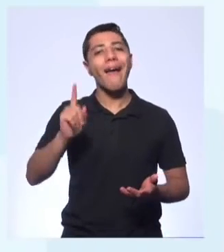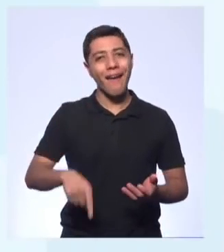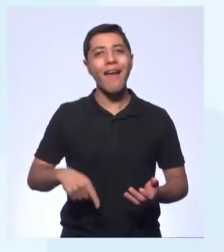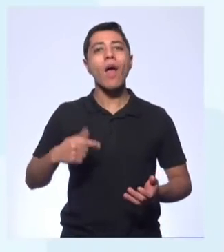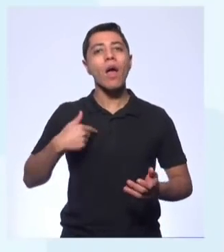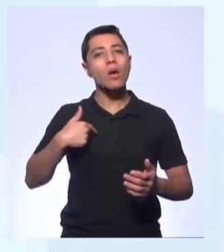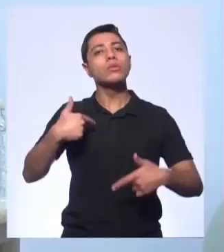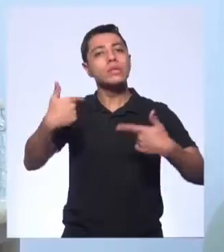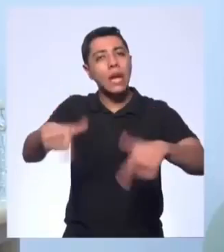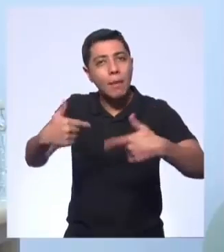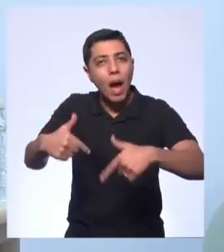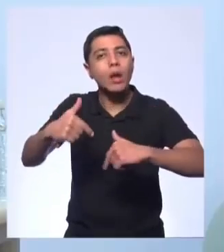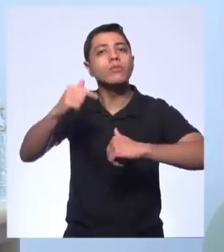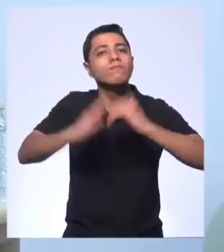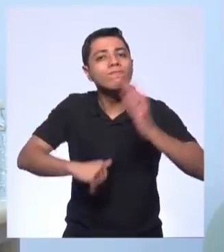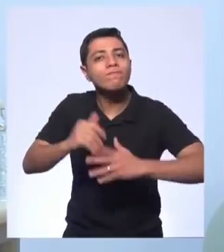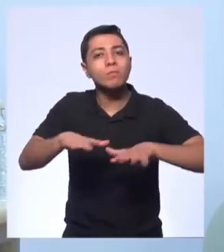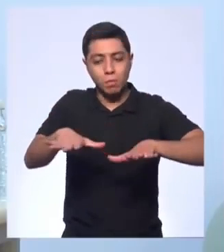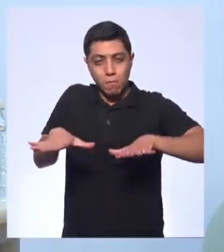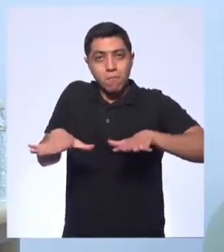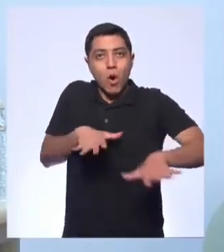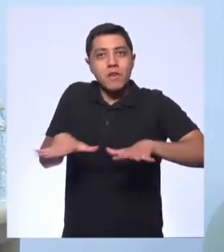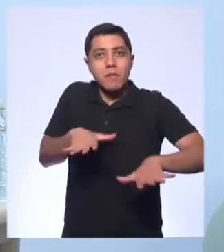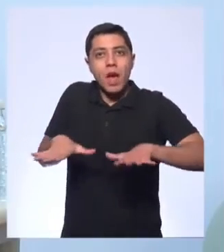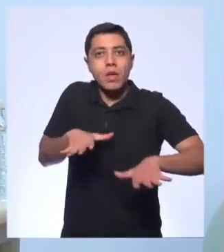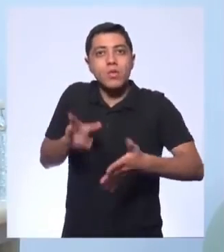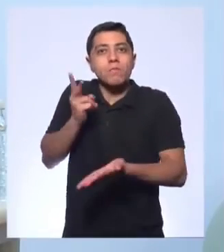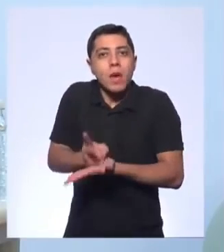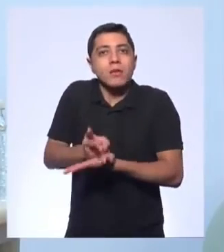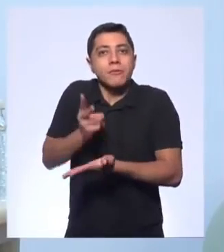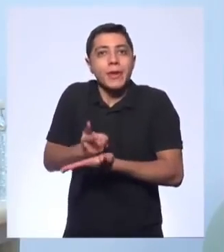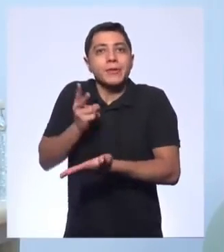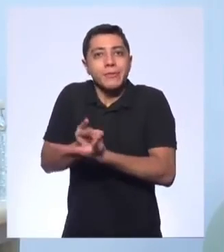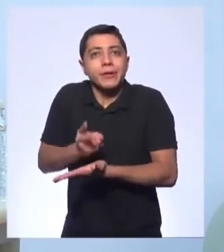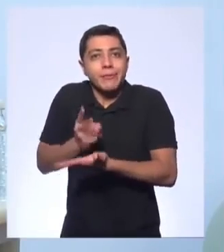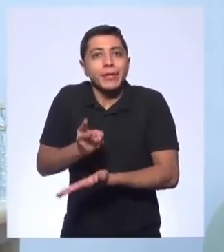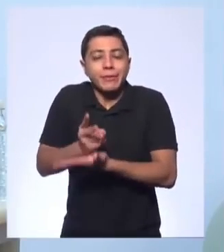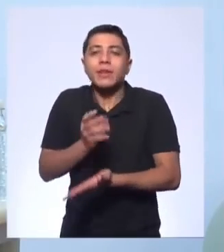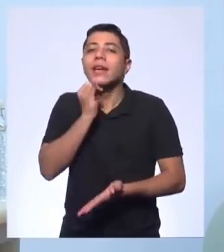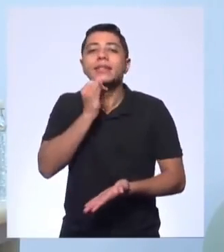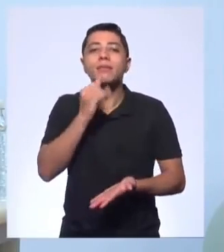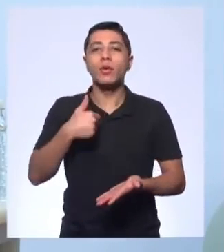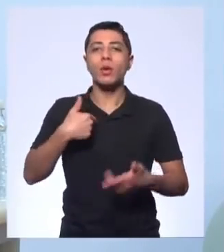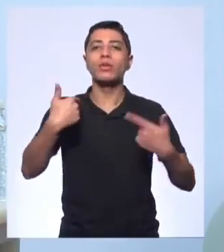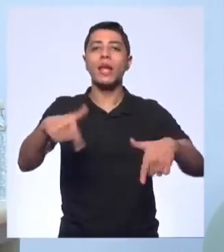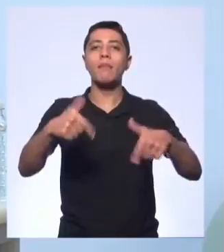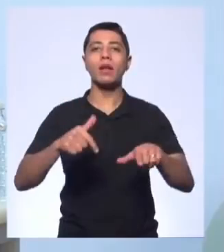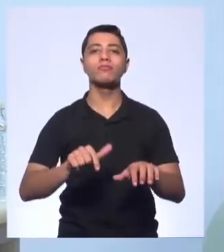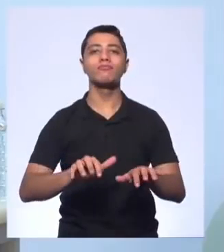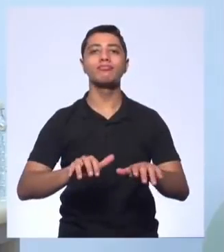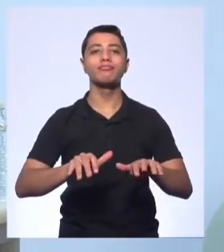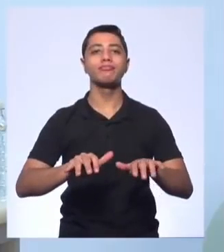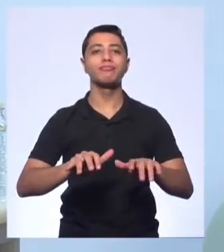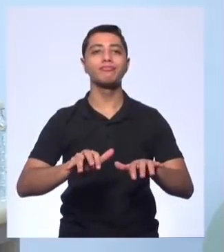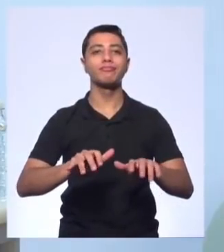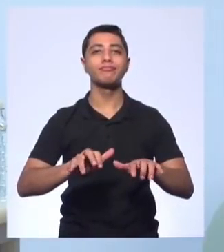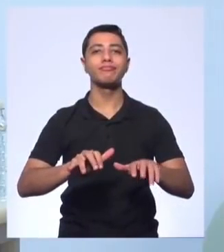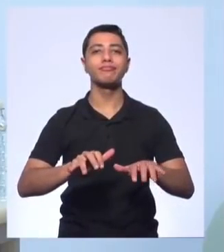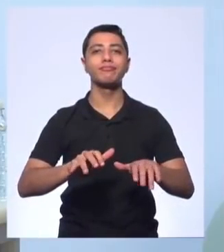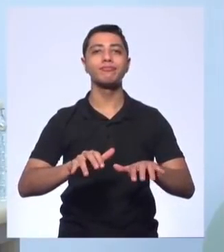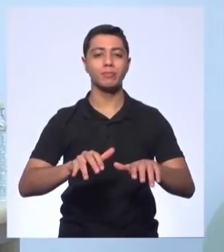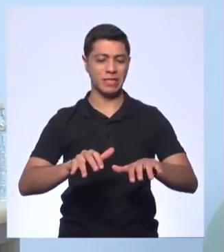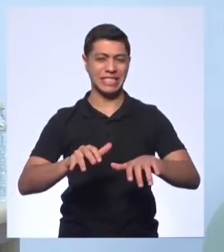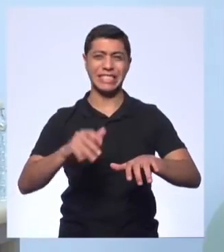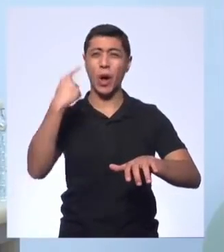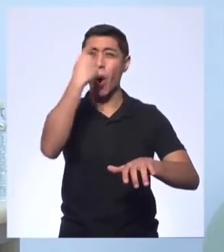por esforço repetitivo. Tá? Então, digitação, você faz muitas vezes o mesmo movimento repetitivo, isso